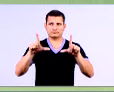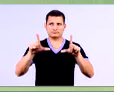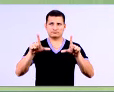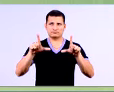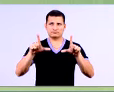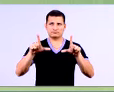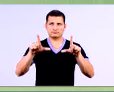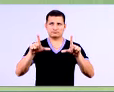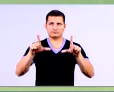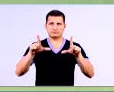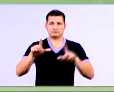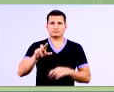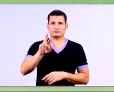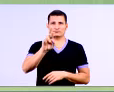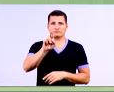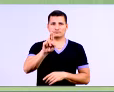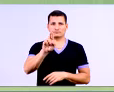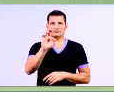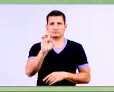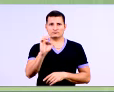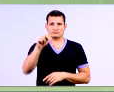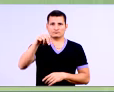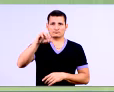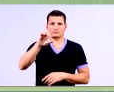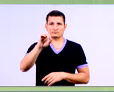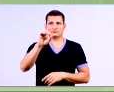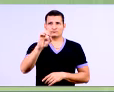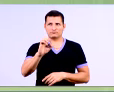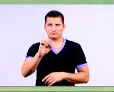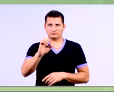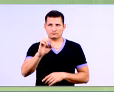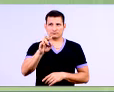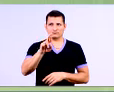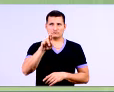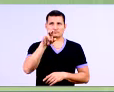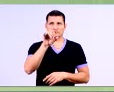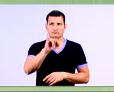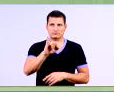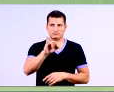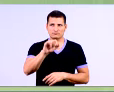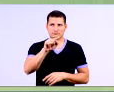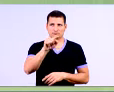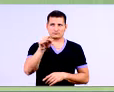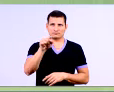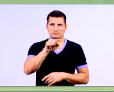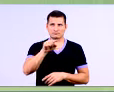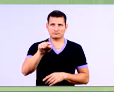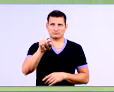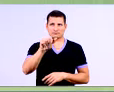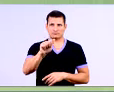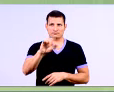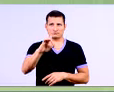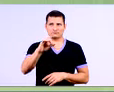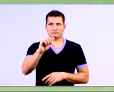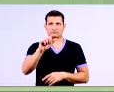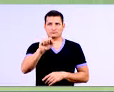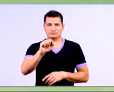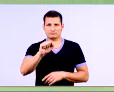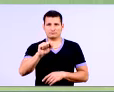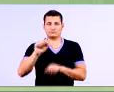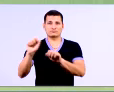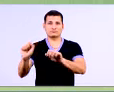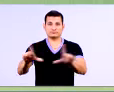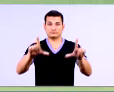favor, considerem muito a palavra renderizado. Isso será muito utilizado na nossa disciplina e em outras mais. Renderizada